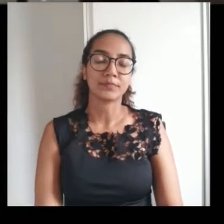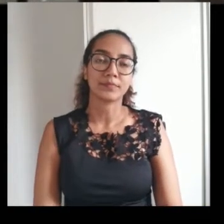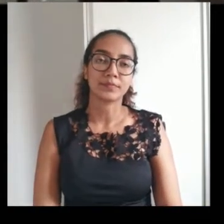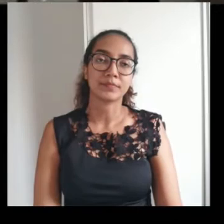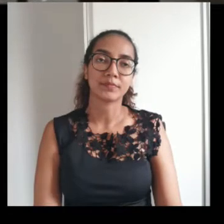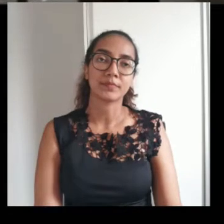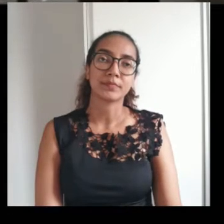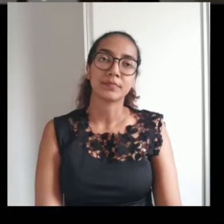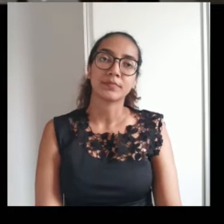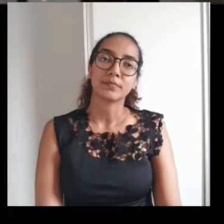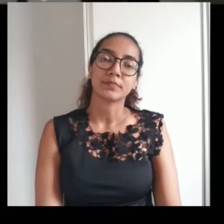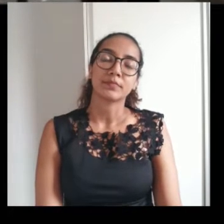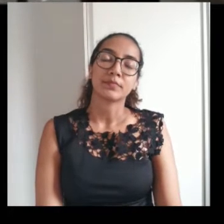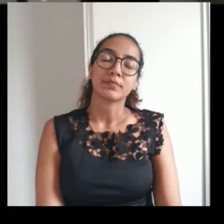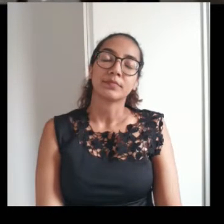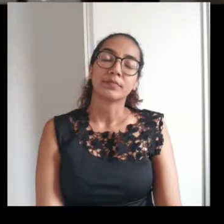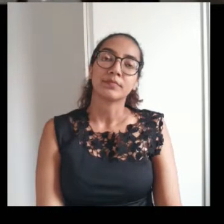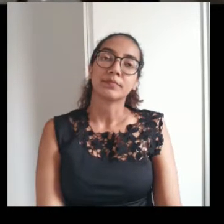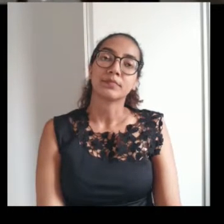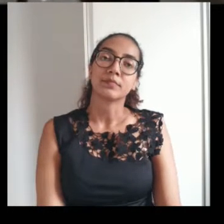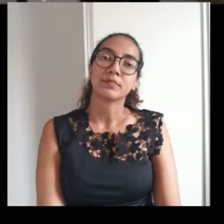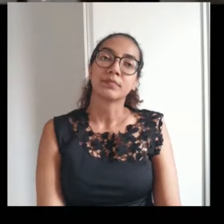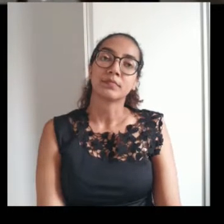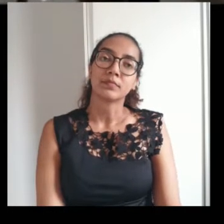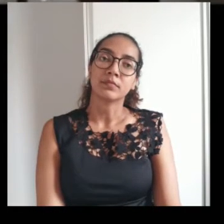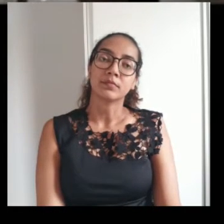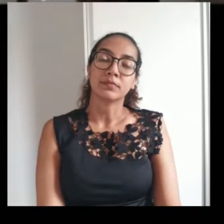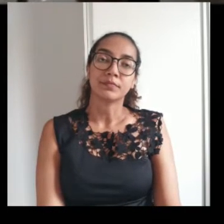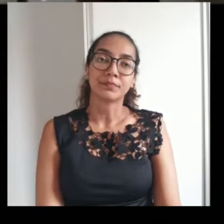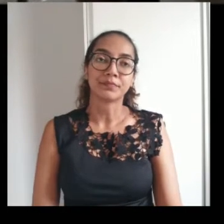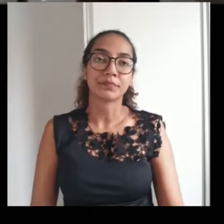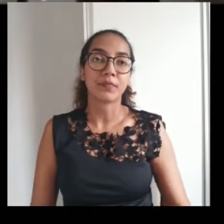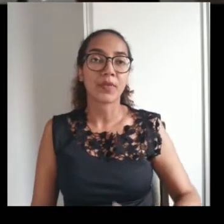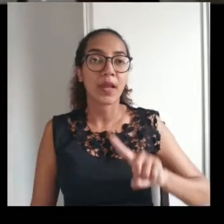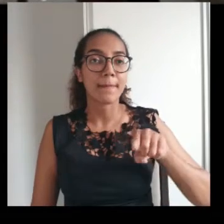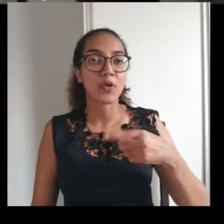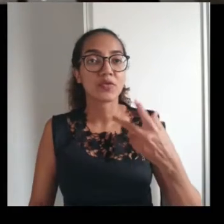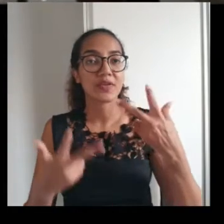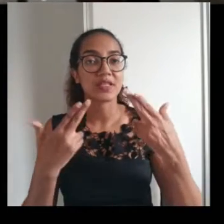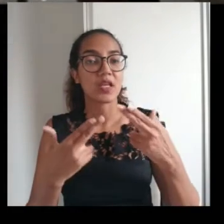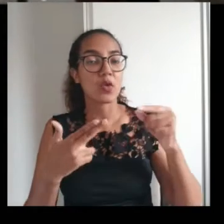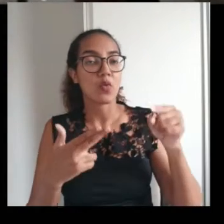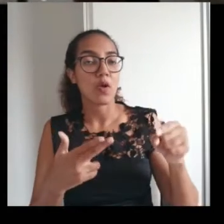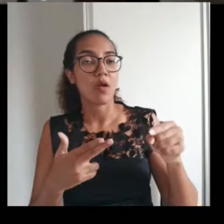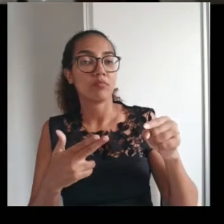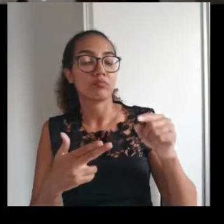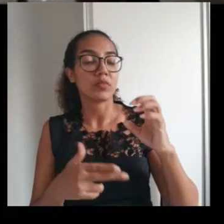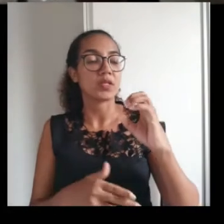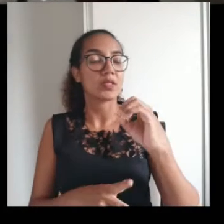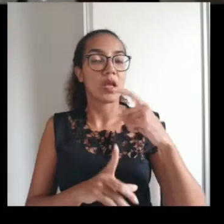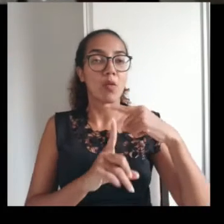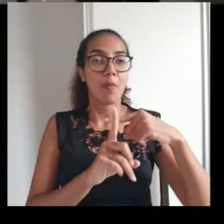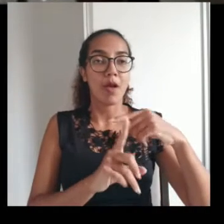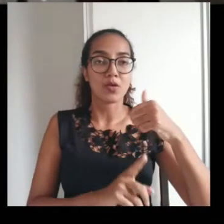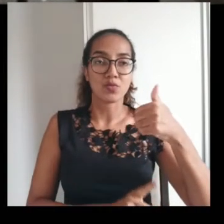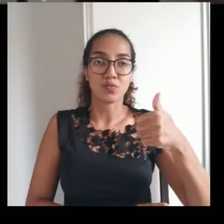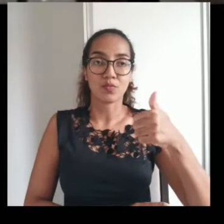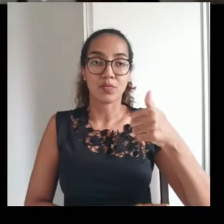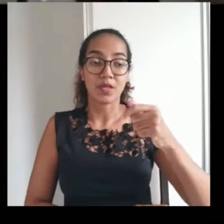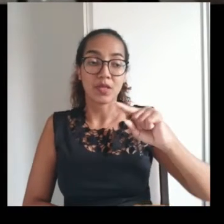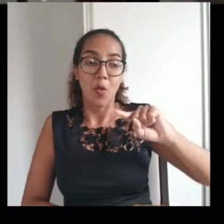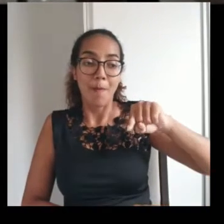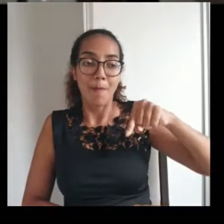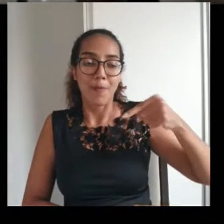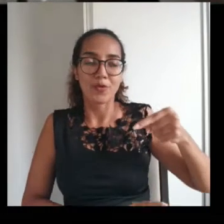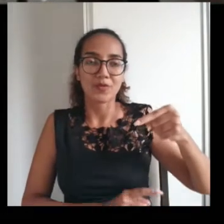Está aqui o objeto C. E próxima vai ser igual a ela mesma mais 1. Vai ser 0 mais 1. Então, próxima vai passar a apontar aqui